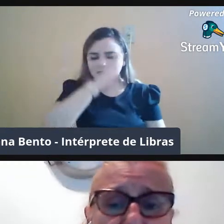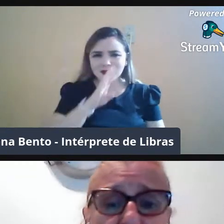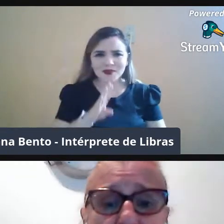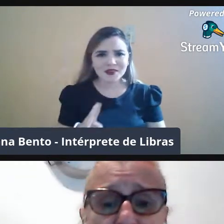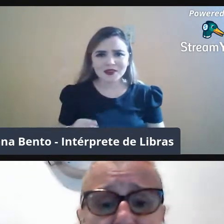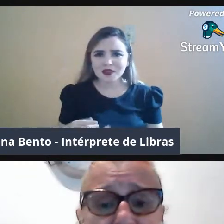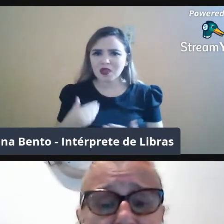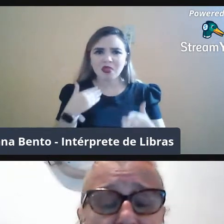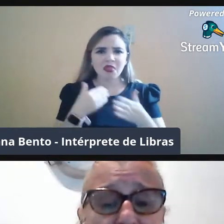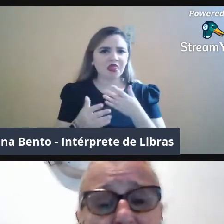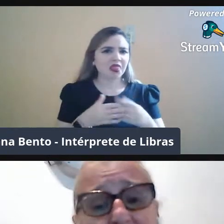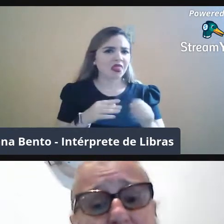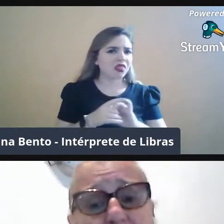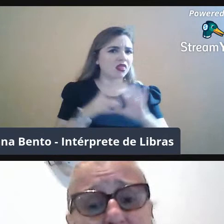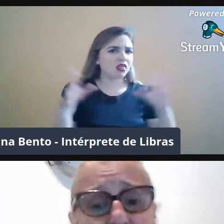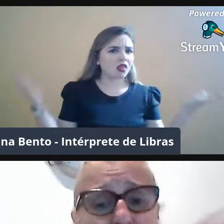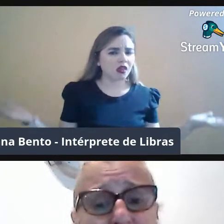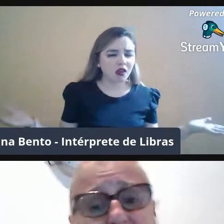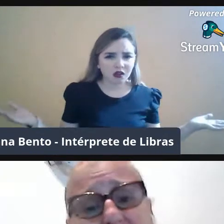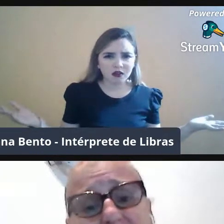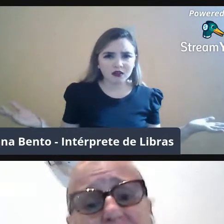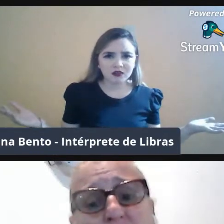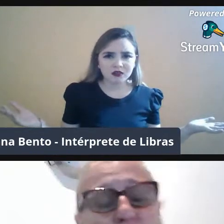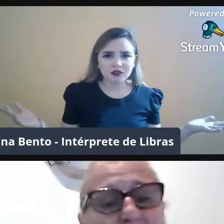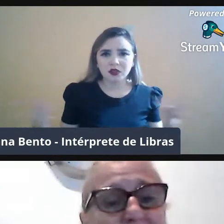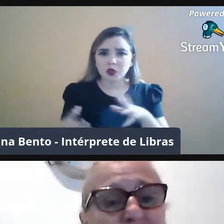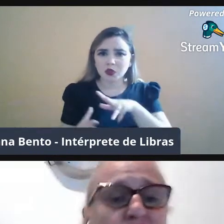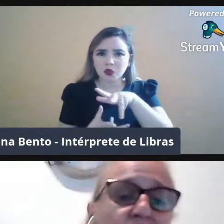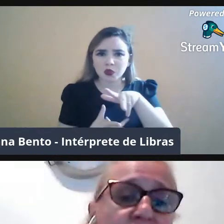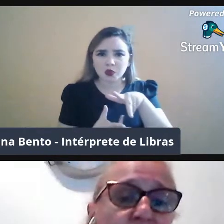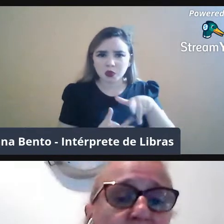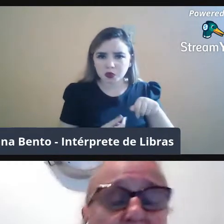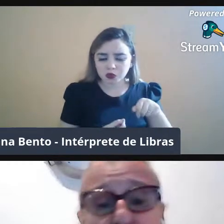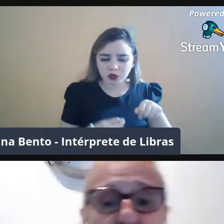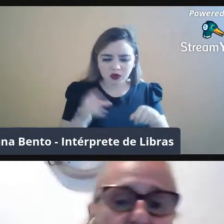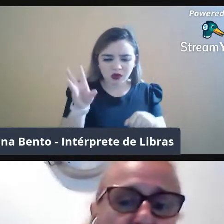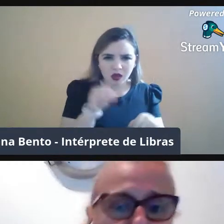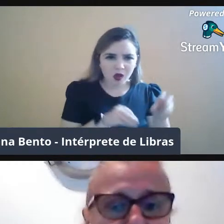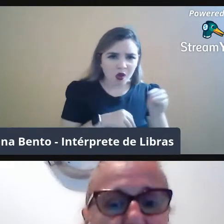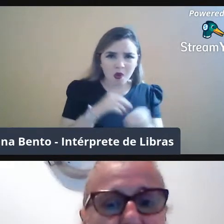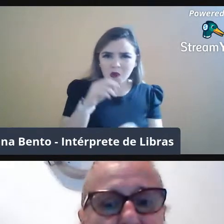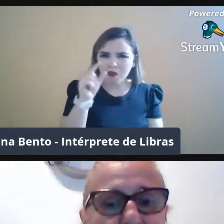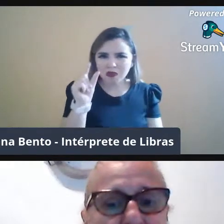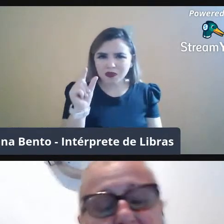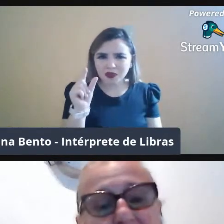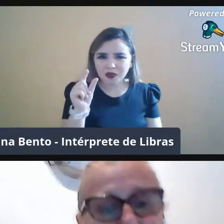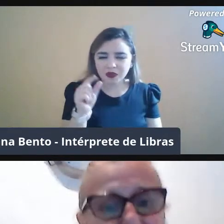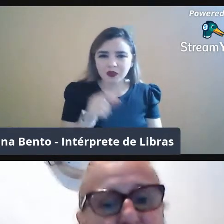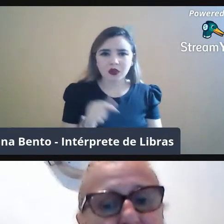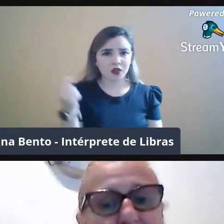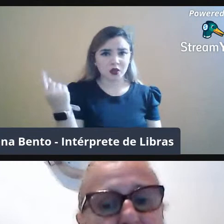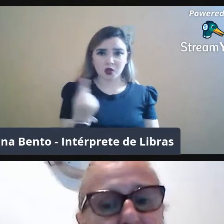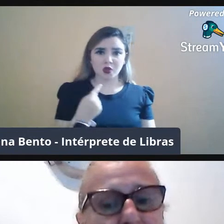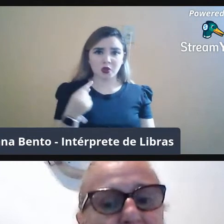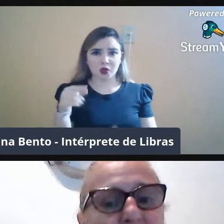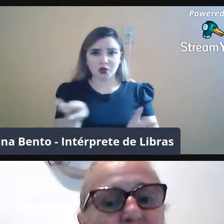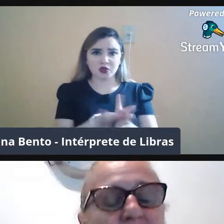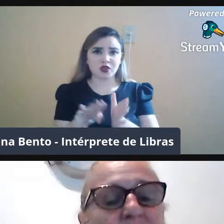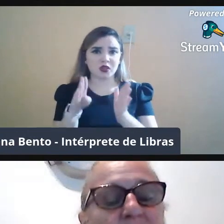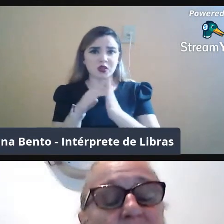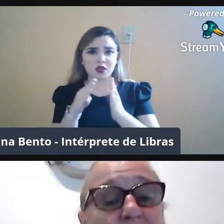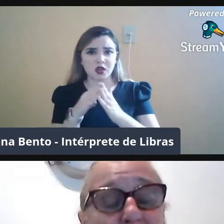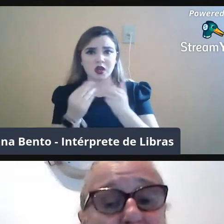no Mundial, era assim, ele bota uma coisinha em cada sacola, gastando, você chega em casa com 500 sacolinhas para se jogar no meio